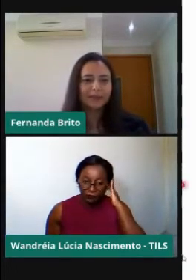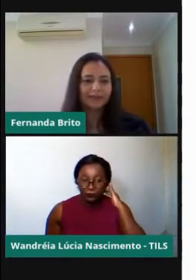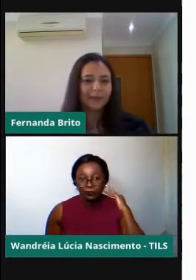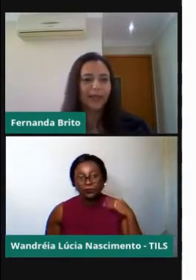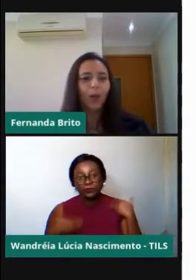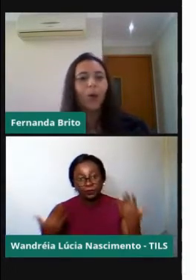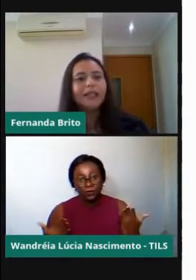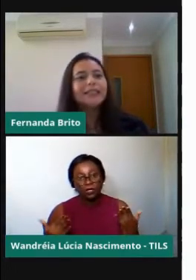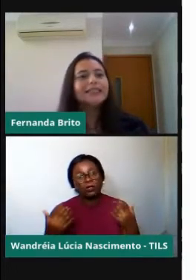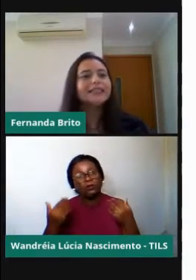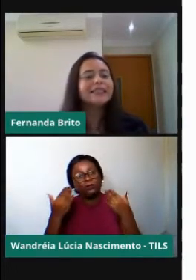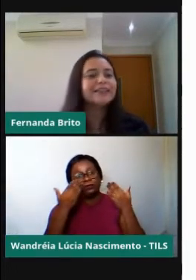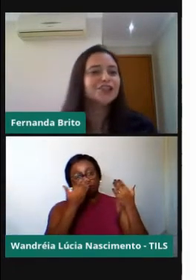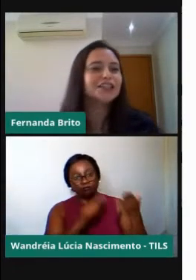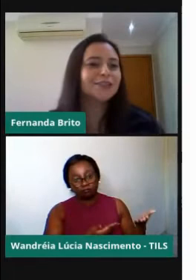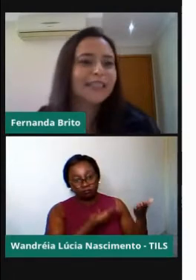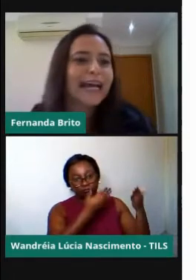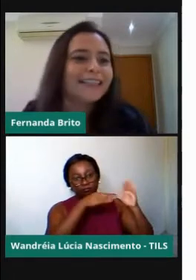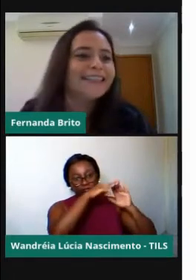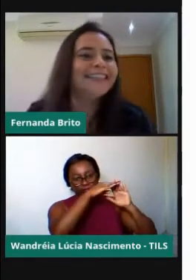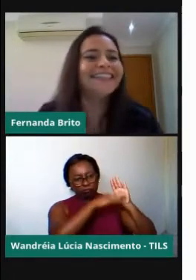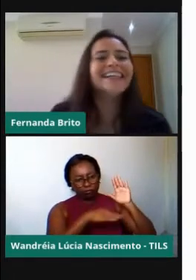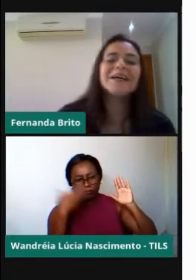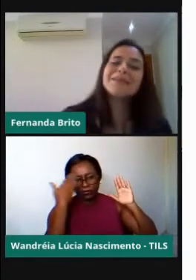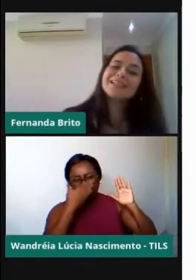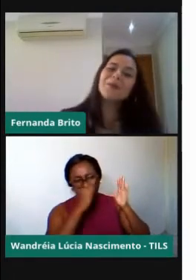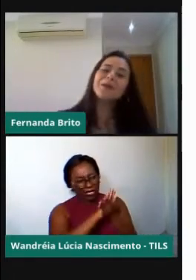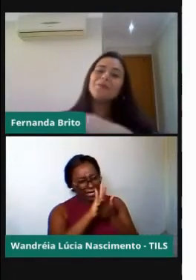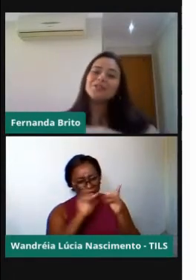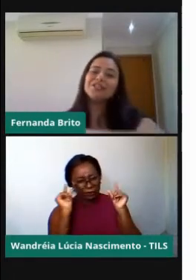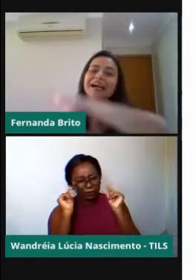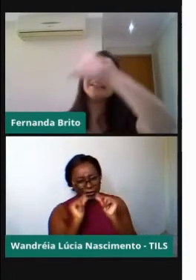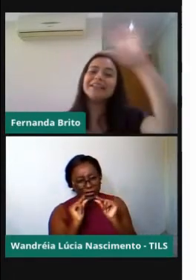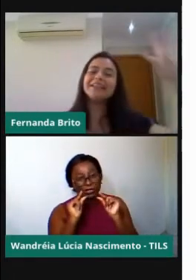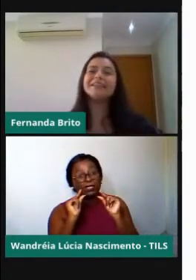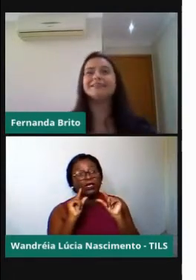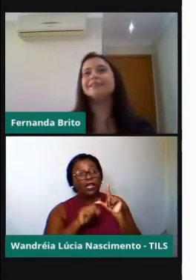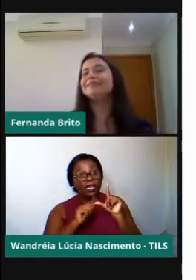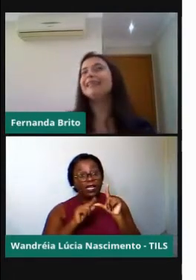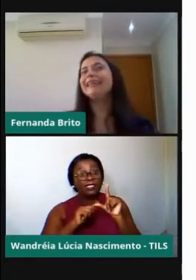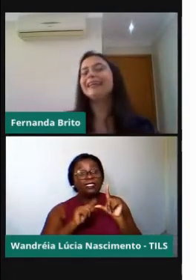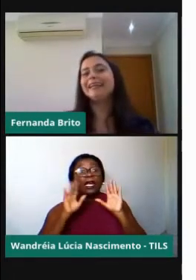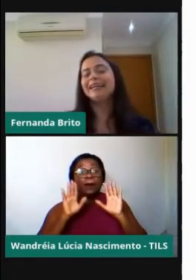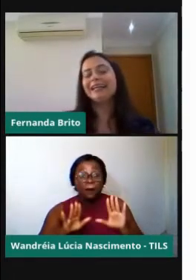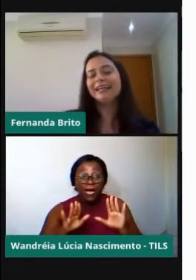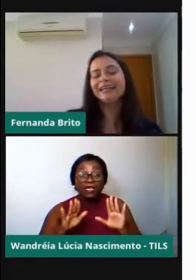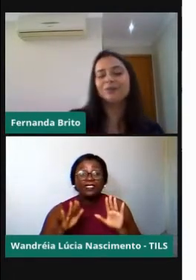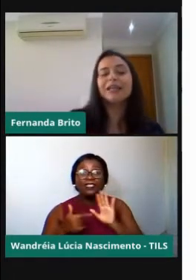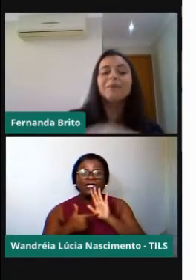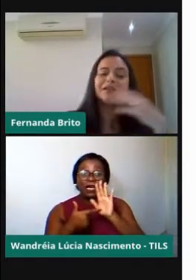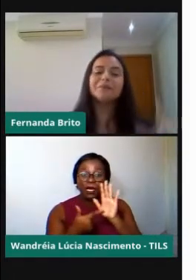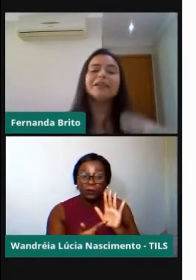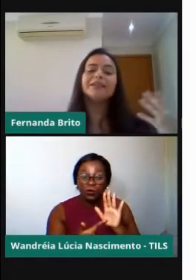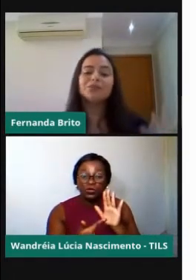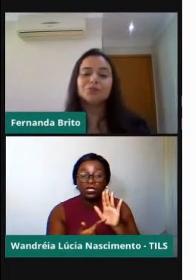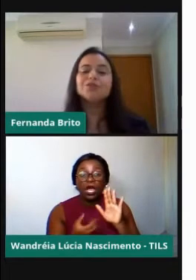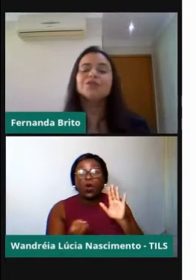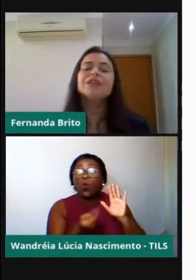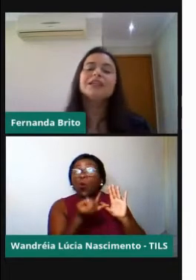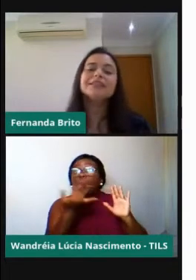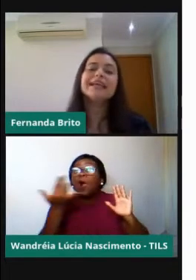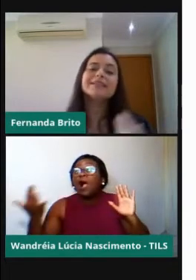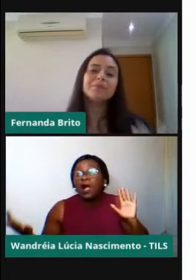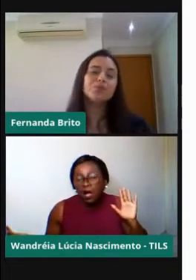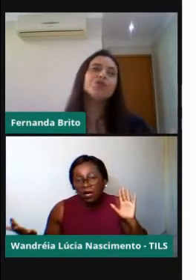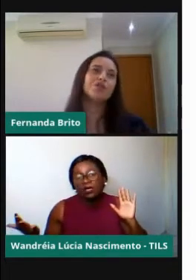só mais uma tabelona, né? Ninguém está enxergando nada, mas é só para mostrar, né, o tamanho, a